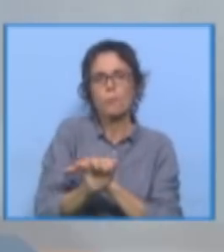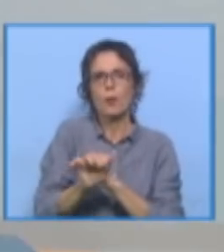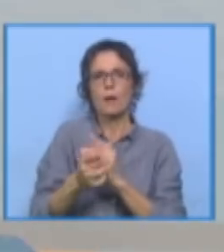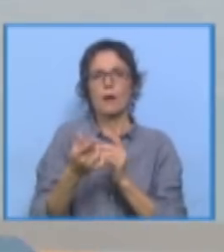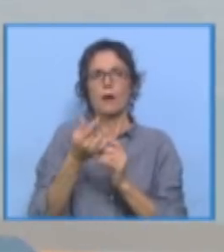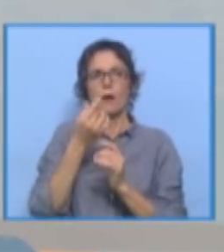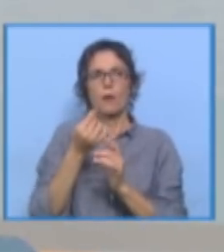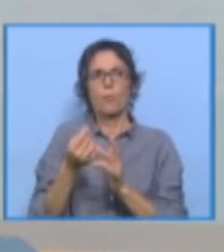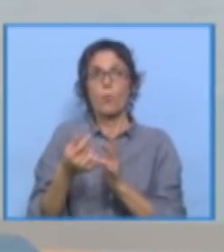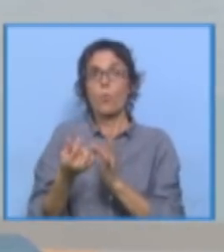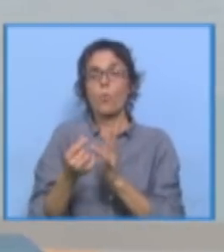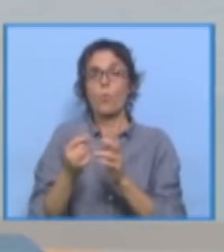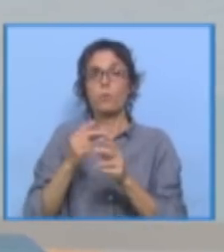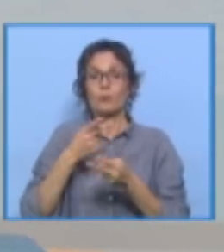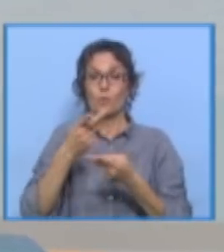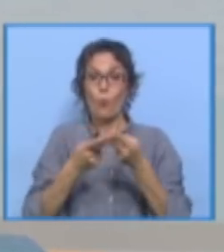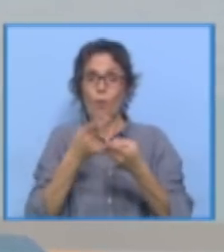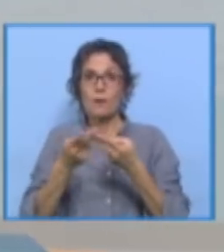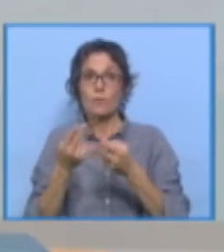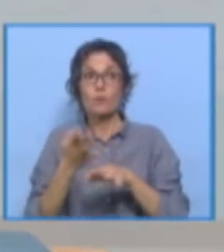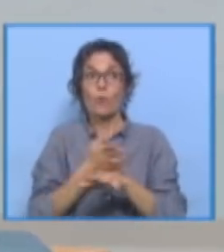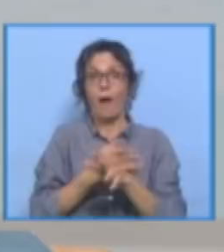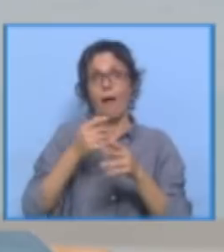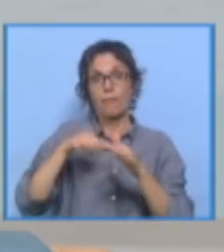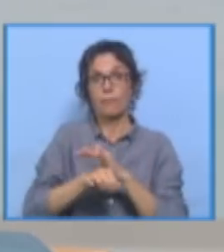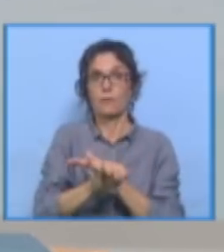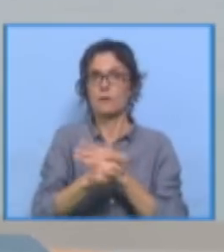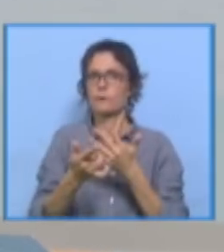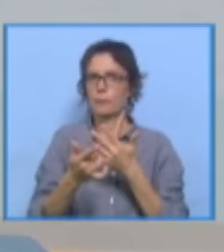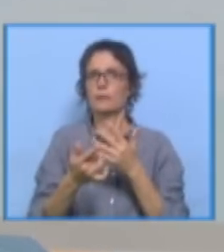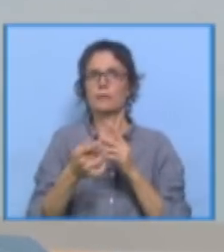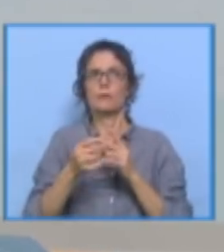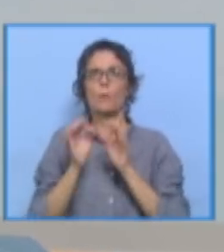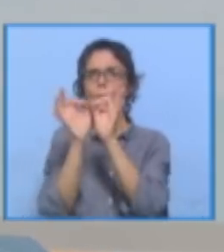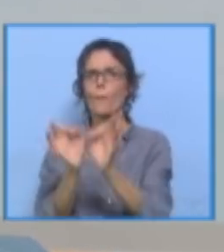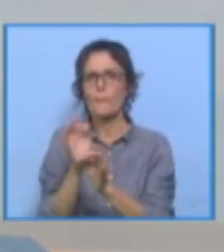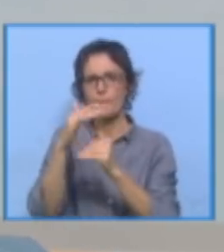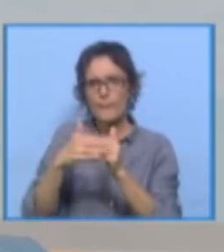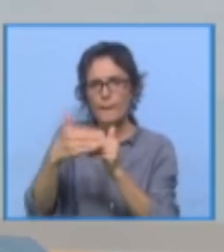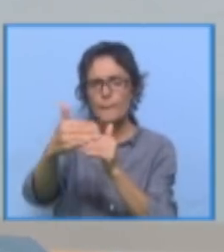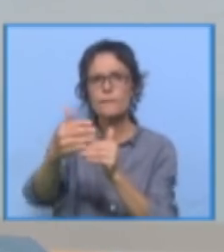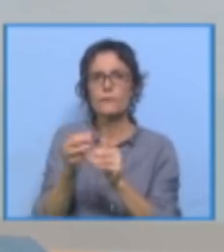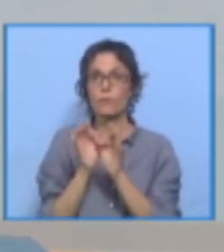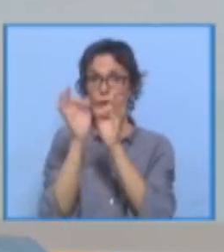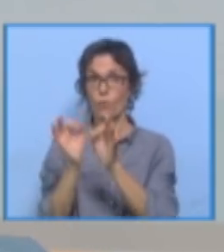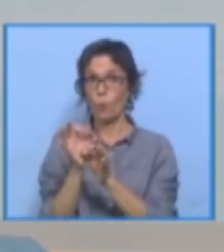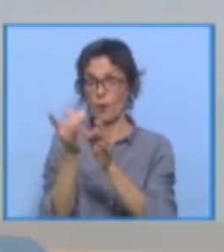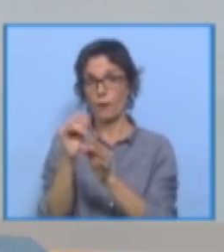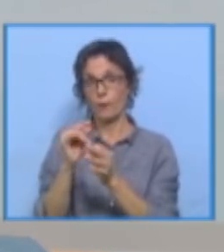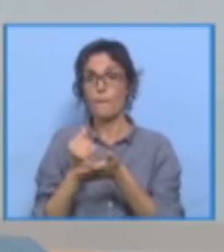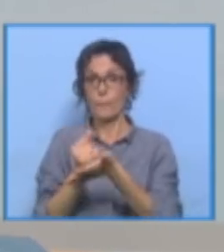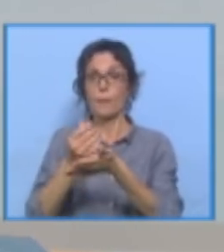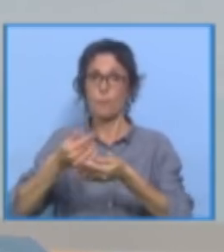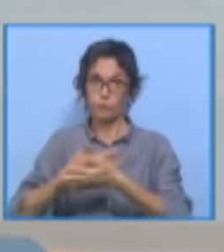pré-natal, depois a empatia na relação médico-doente e depois também as questões mais terminais, nos cuidados paliativos,